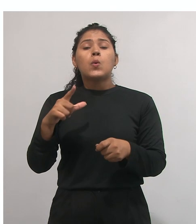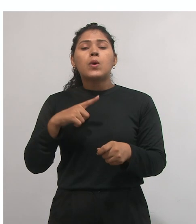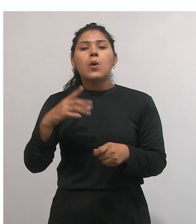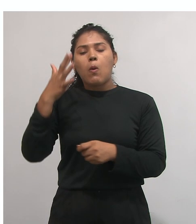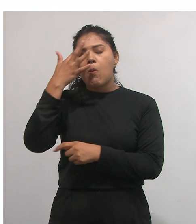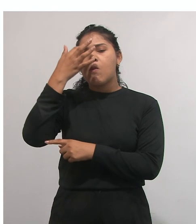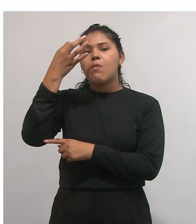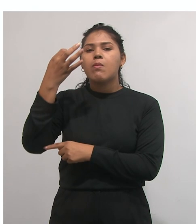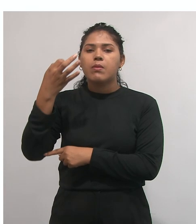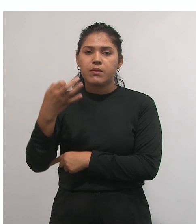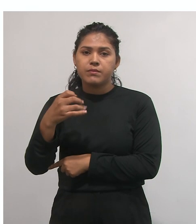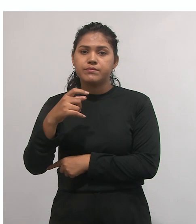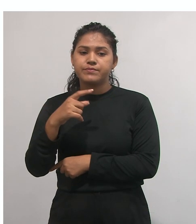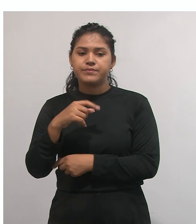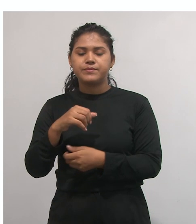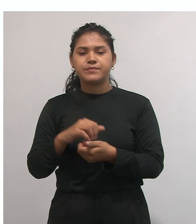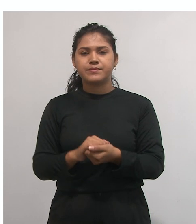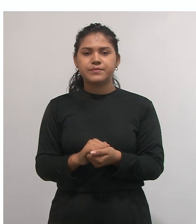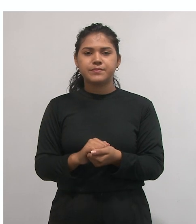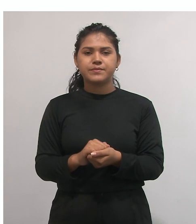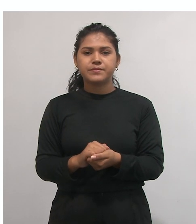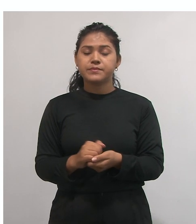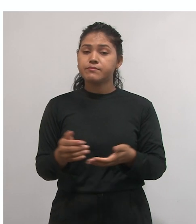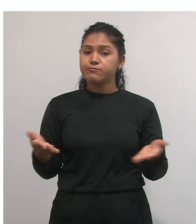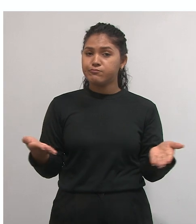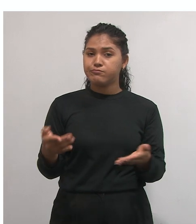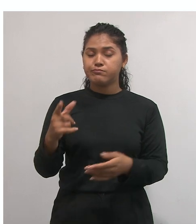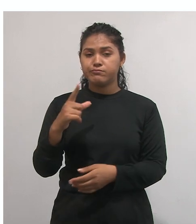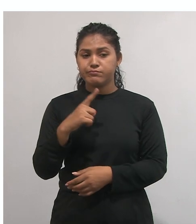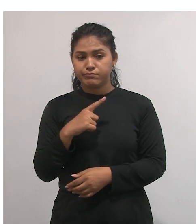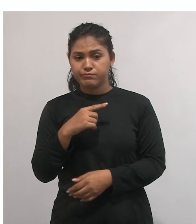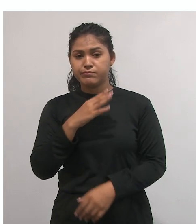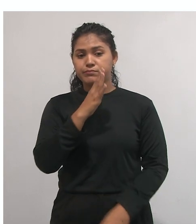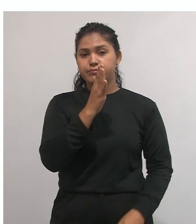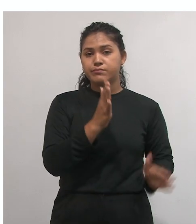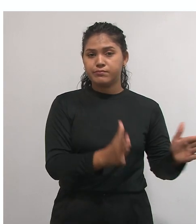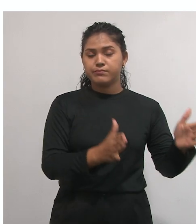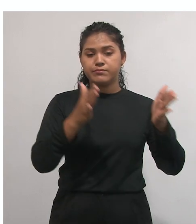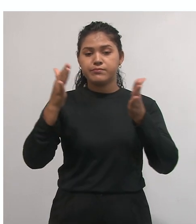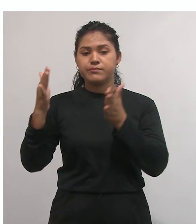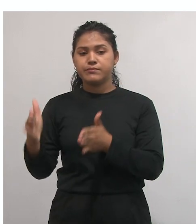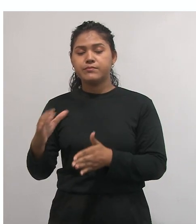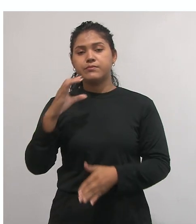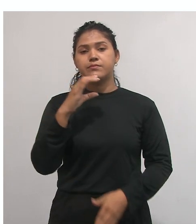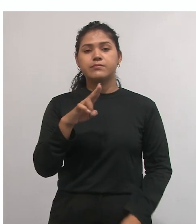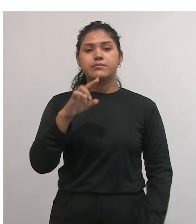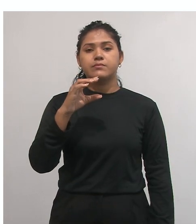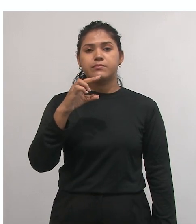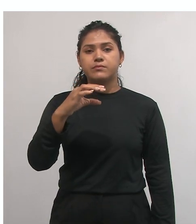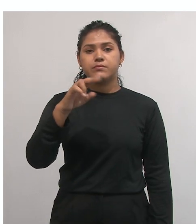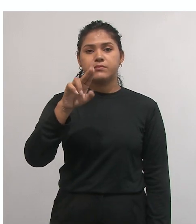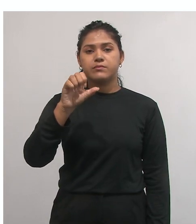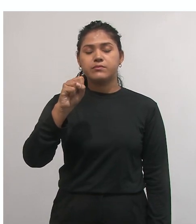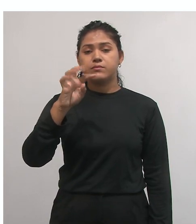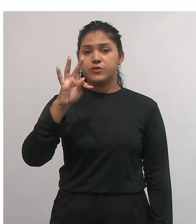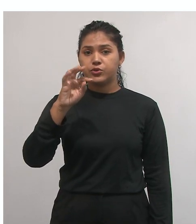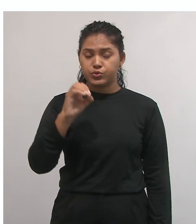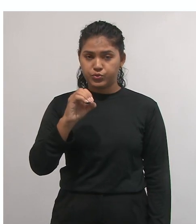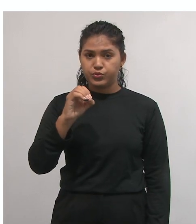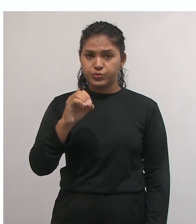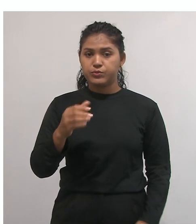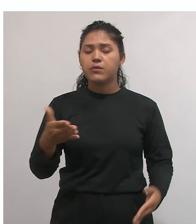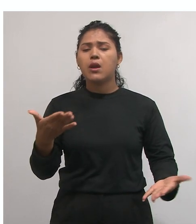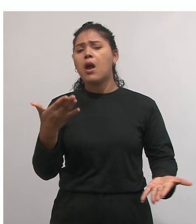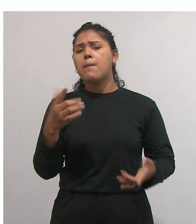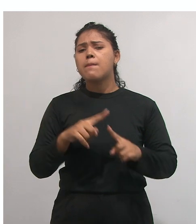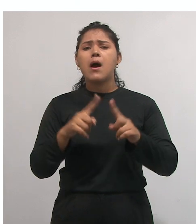exclui os indiretos, tá? Agora nós temos, então a gente já tem o custo base, agora a gente já tem a soma de percentuais.